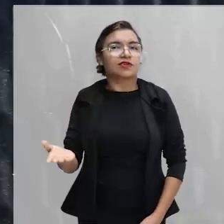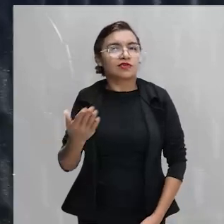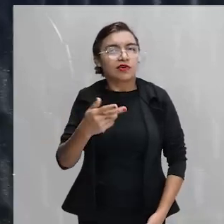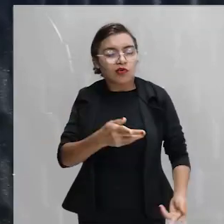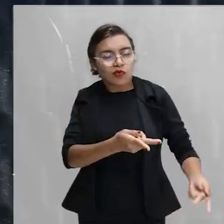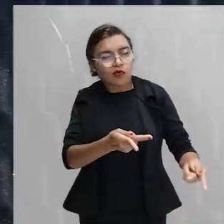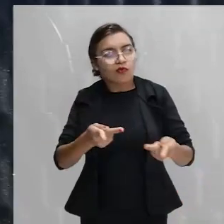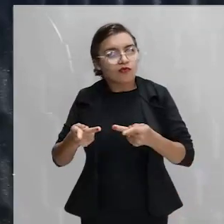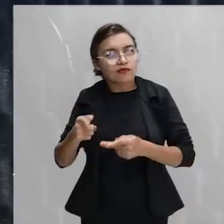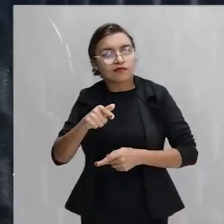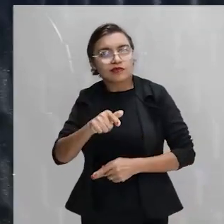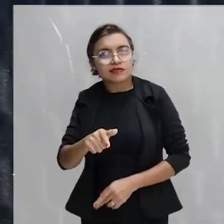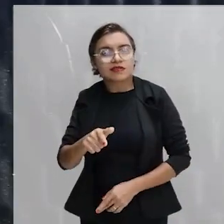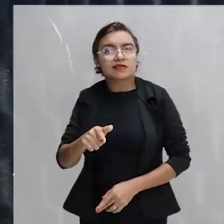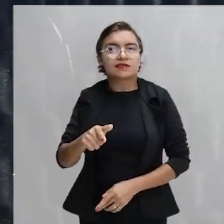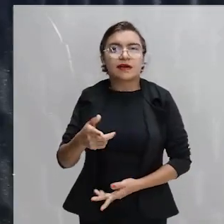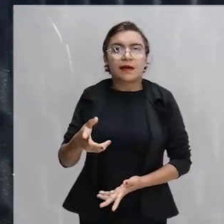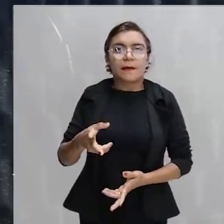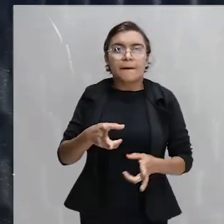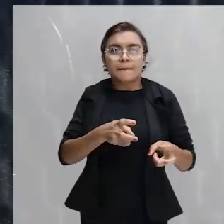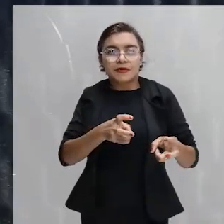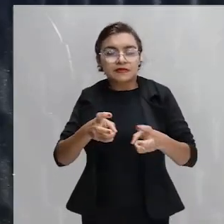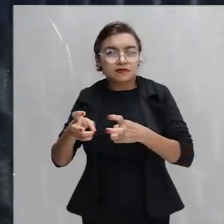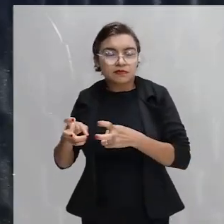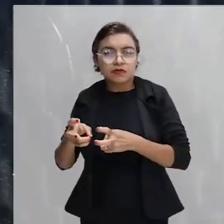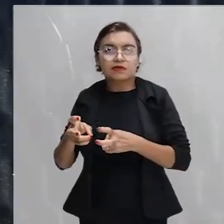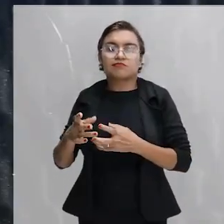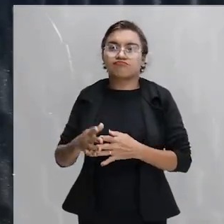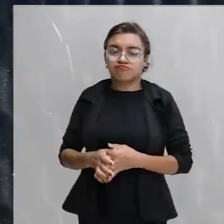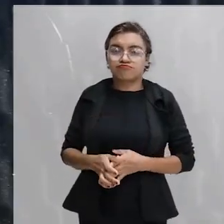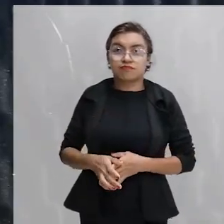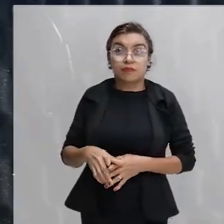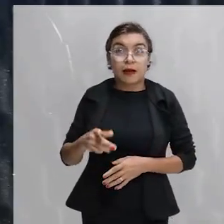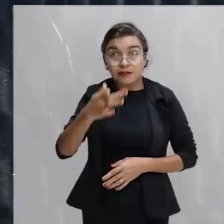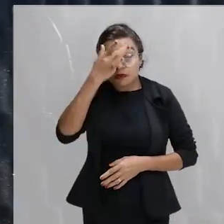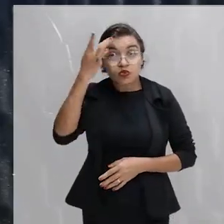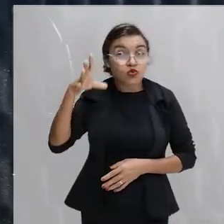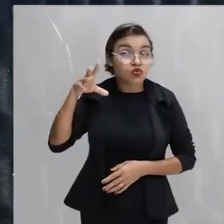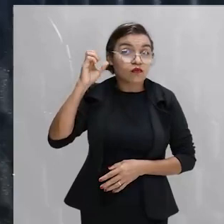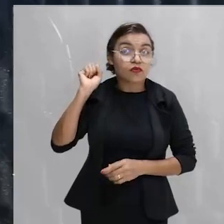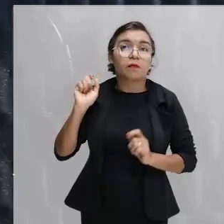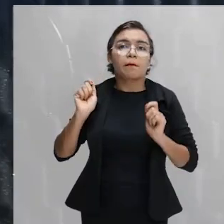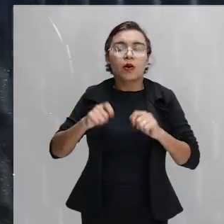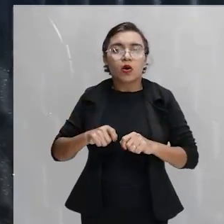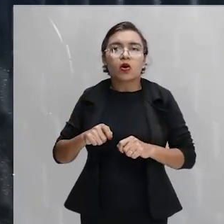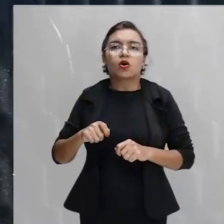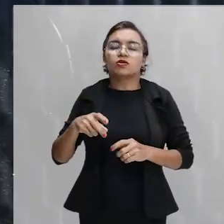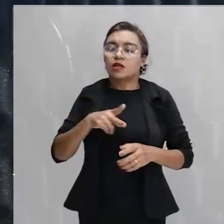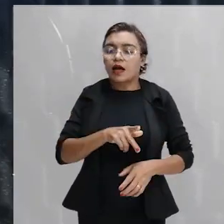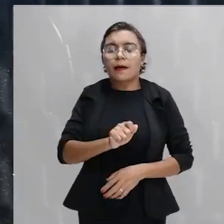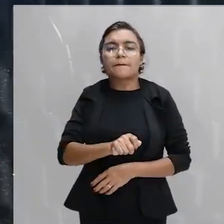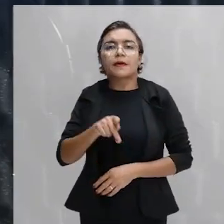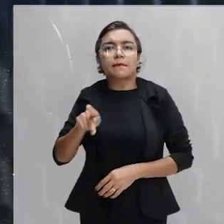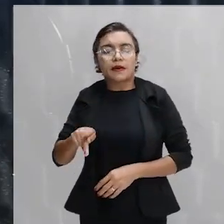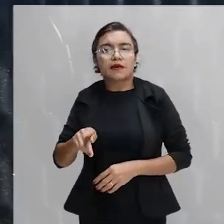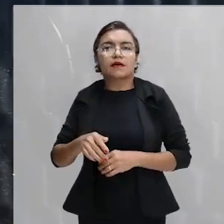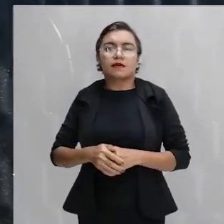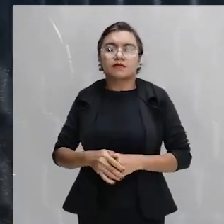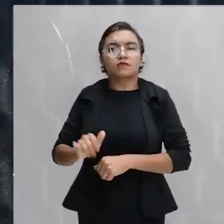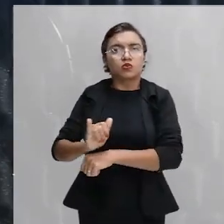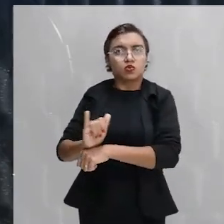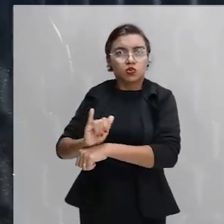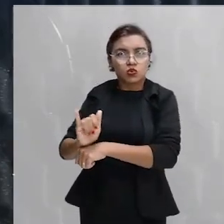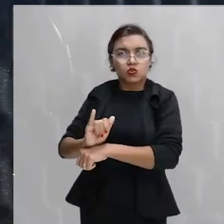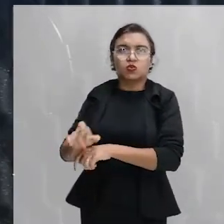a ouvi-la nas plataformas nas plataformas de música. No YouTube você também pode digitar lá o nome, bota lá